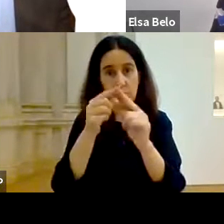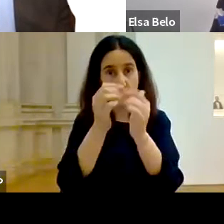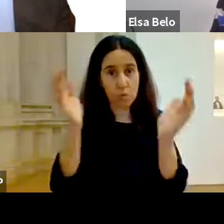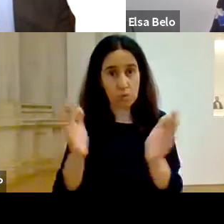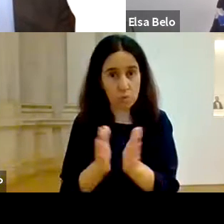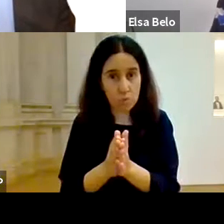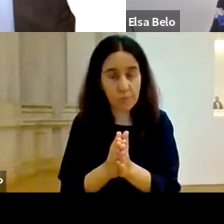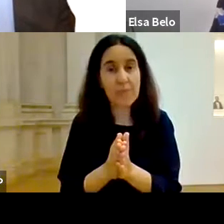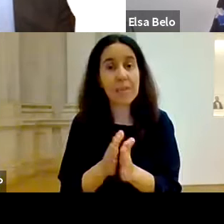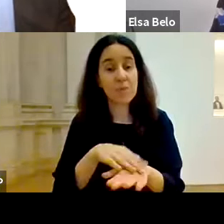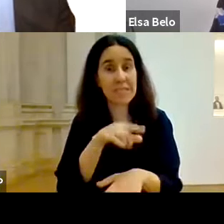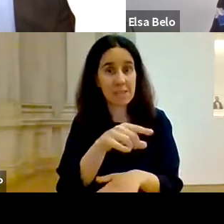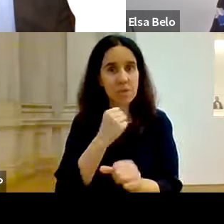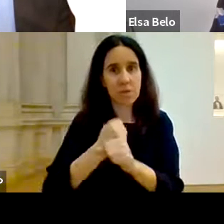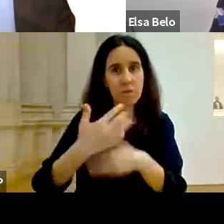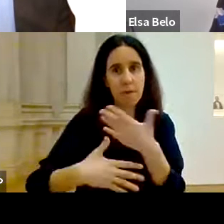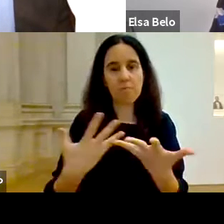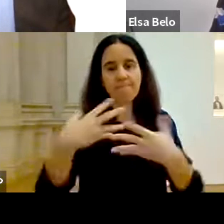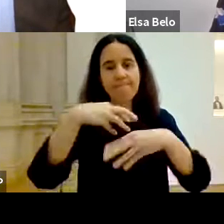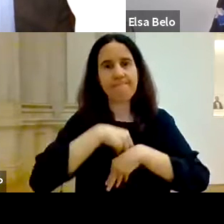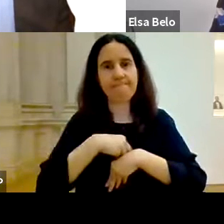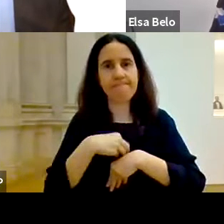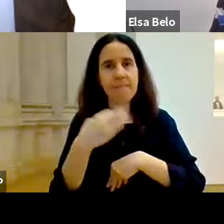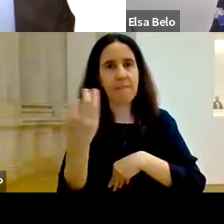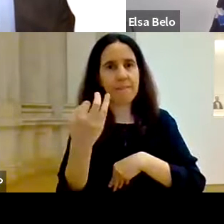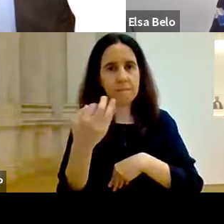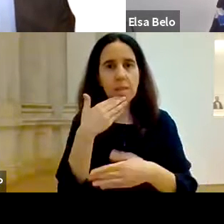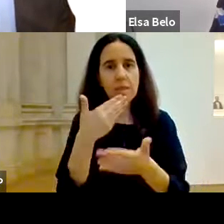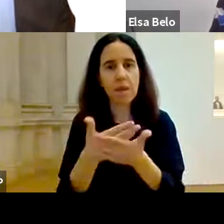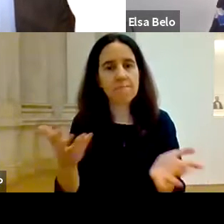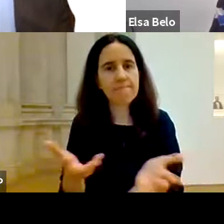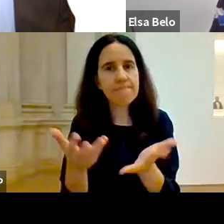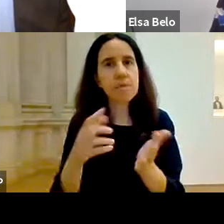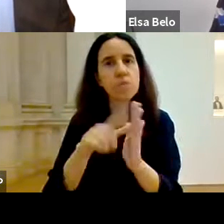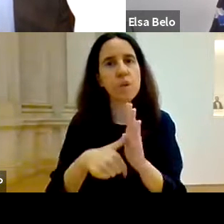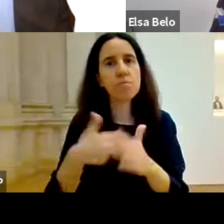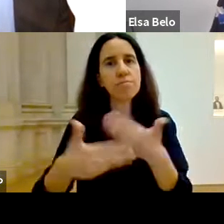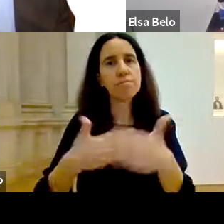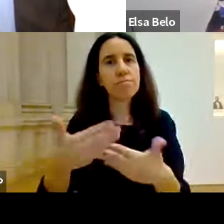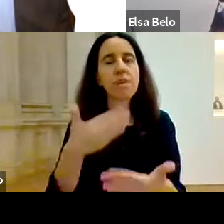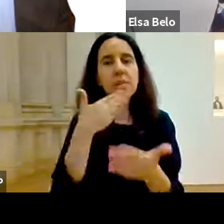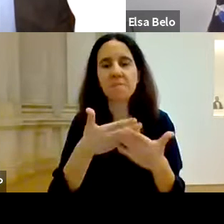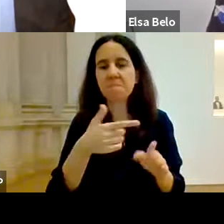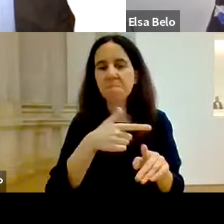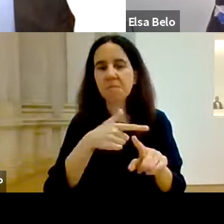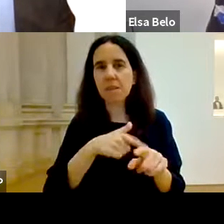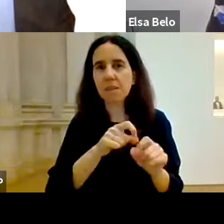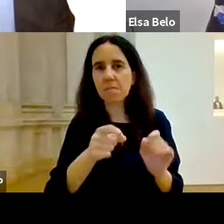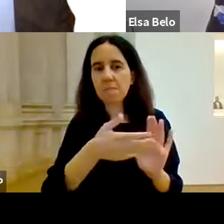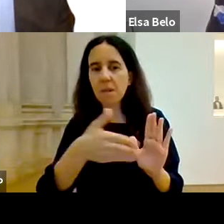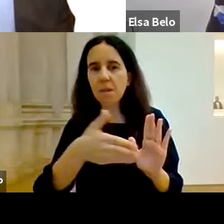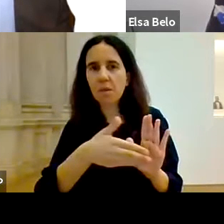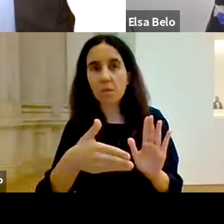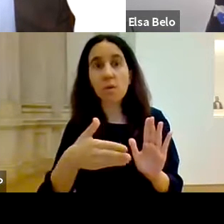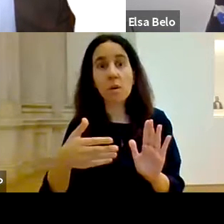que é por este trabalho de aculturação e de fomento da cultura de gestão de projetos que vamos conseguir, a médio prazo, que os nossos